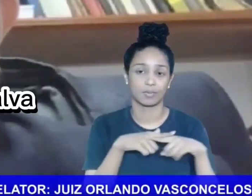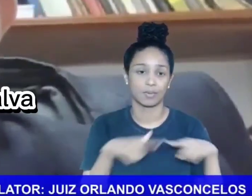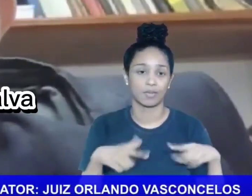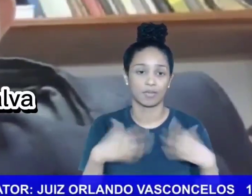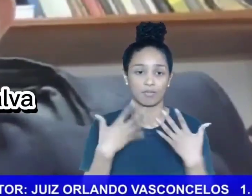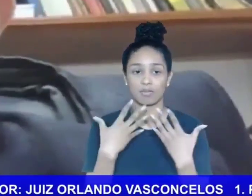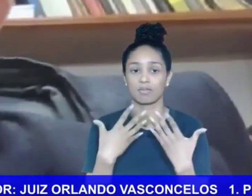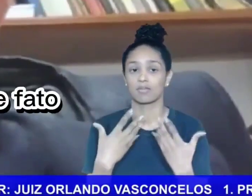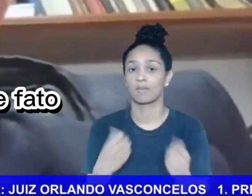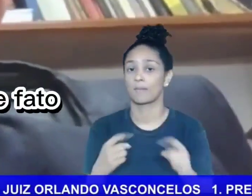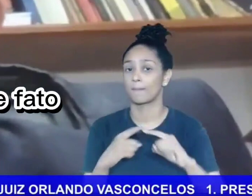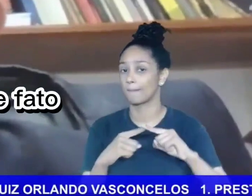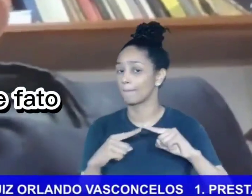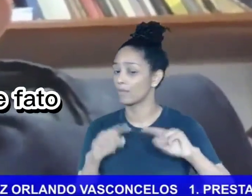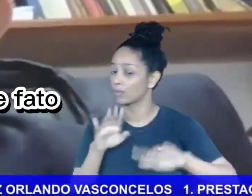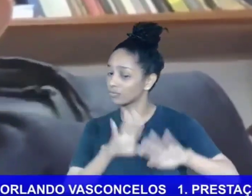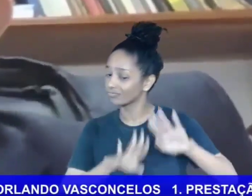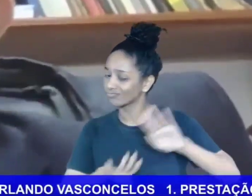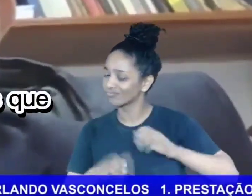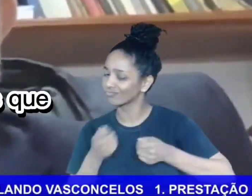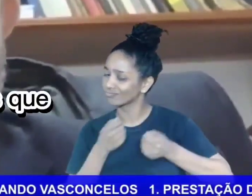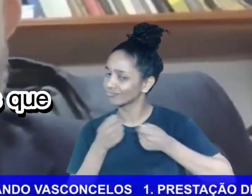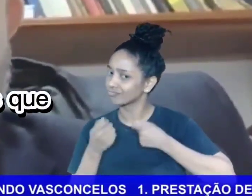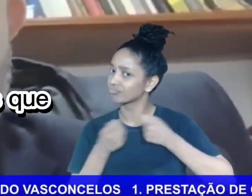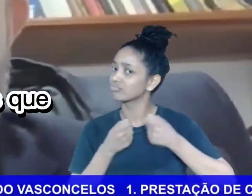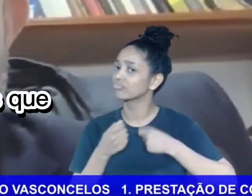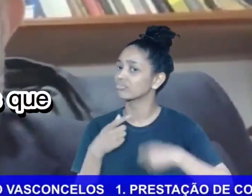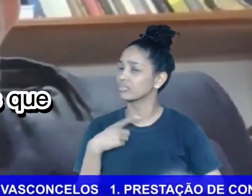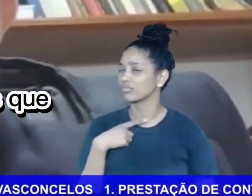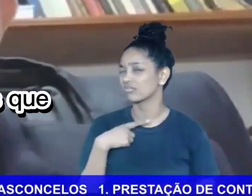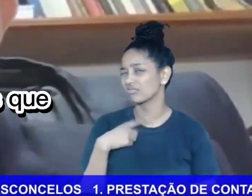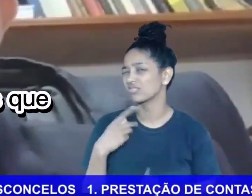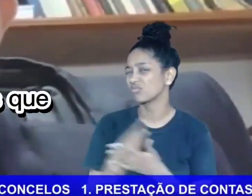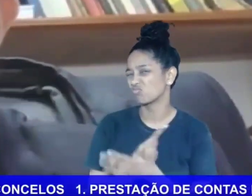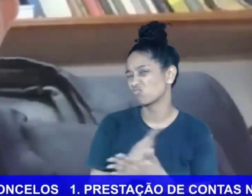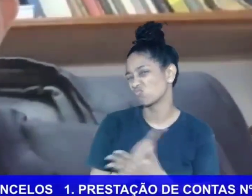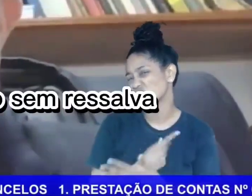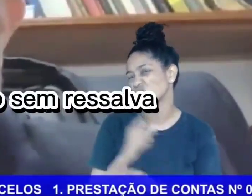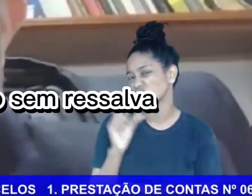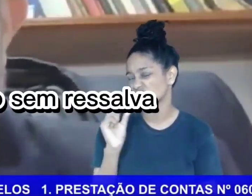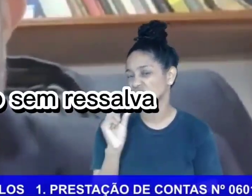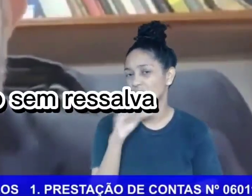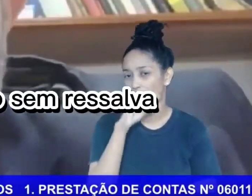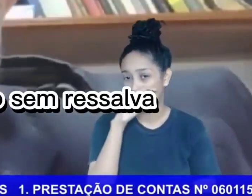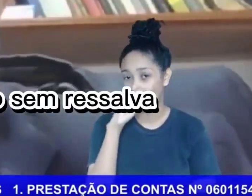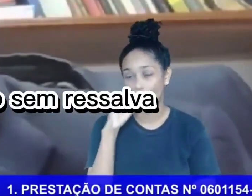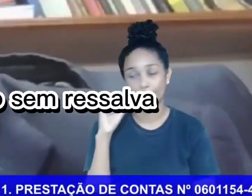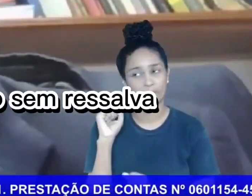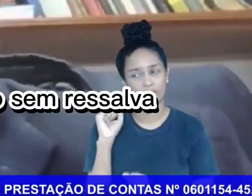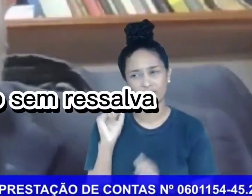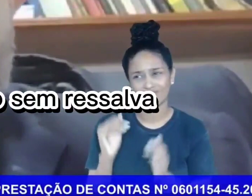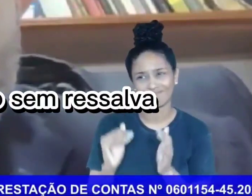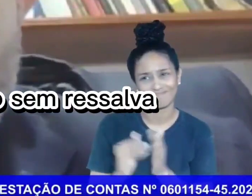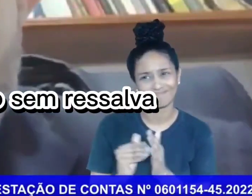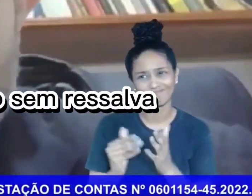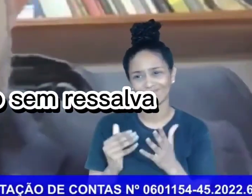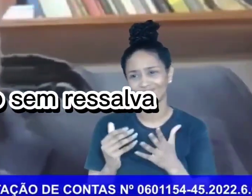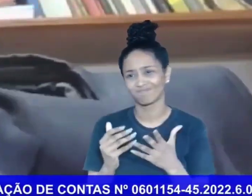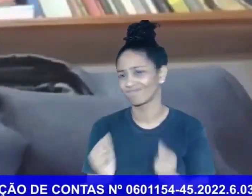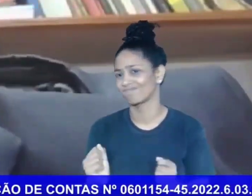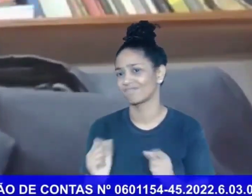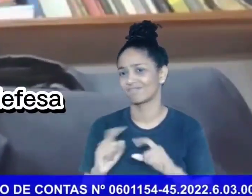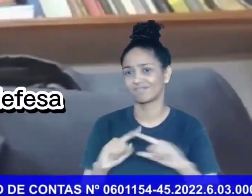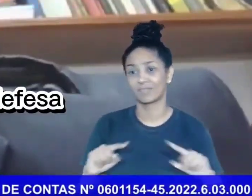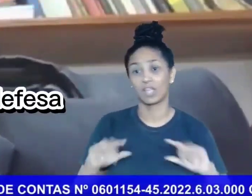aprovar com ressalva, porque eu acho que, de fato, existem algumas falhas que elas não permitem a aprovação sem